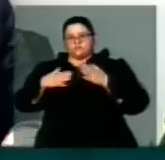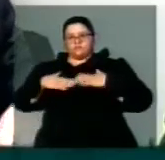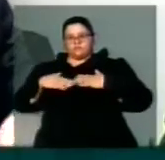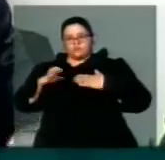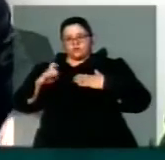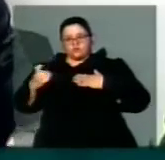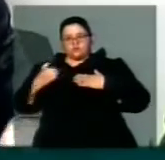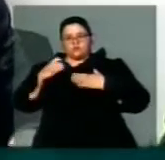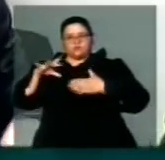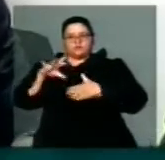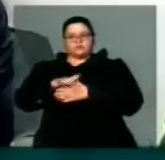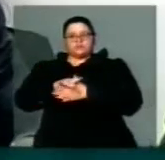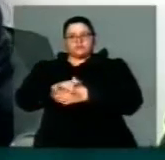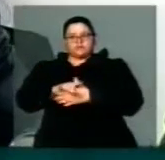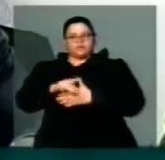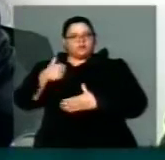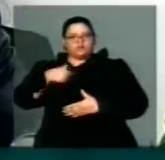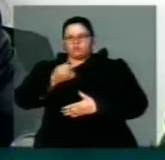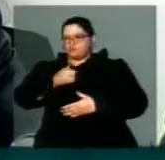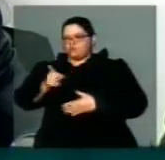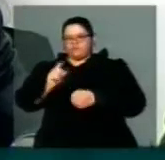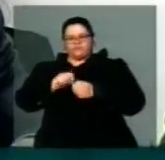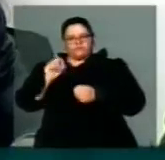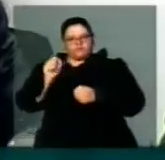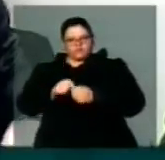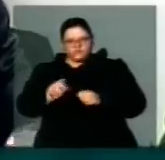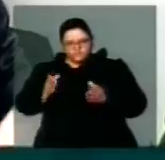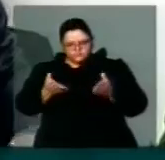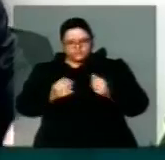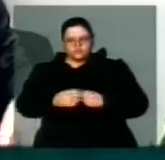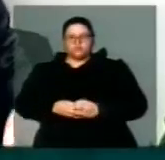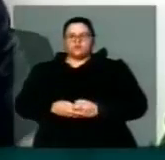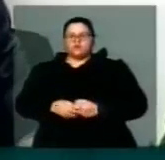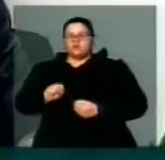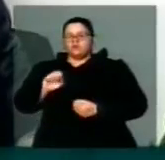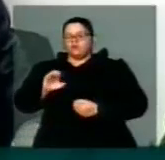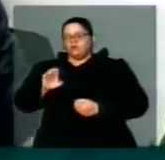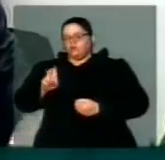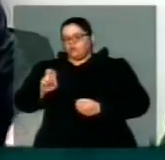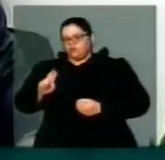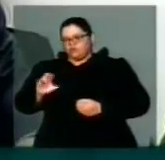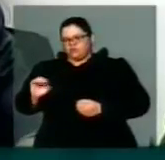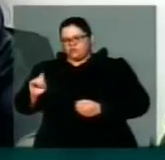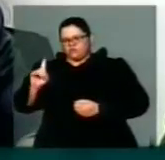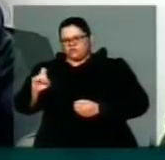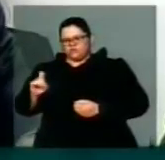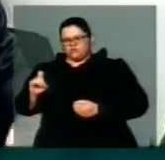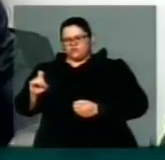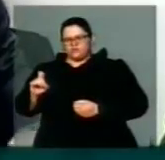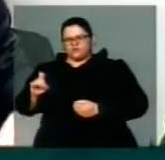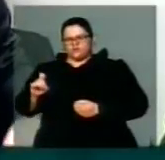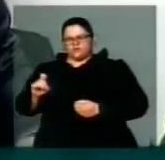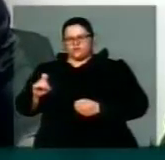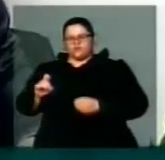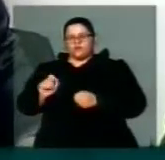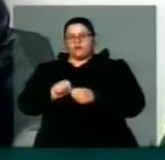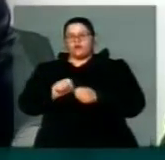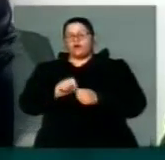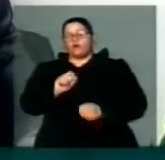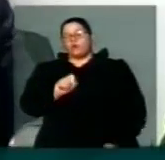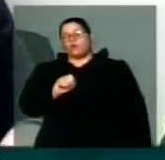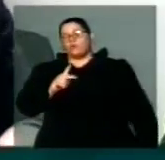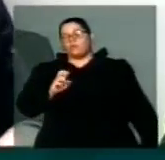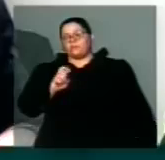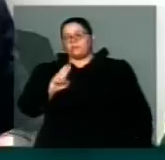e que o operador desse senhor Severo seria o operador do PMDB, o senhor Fernando Soares. É aí que está